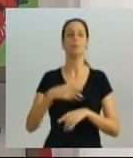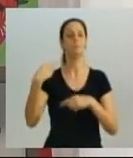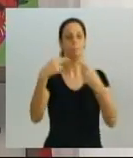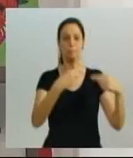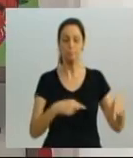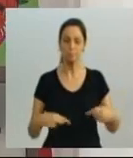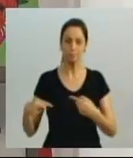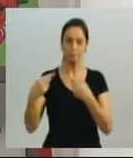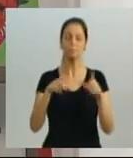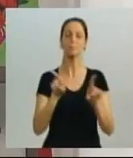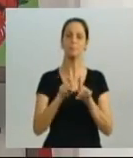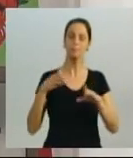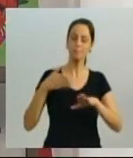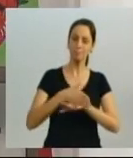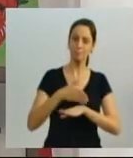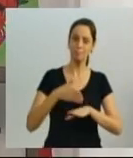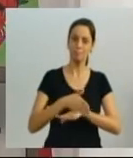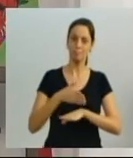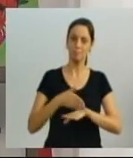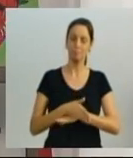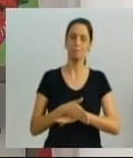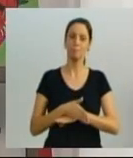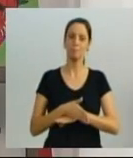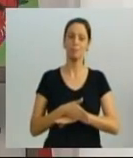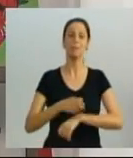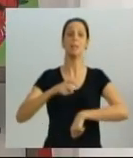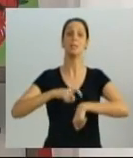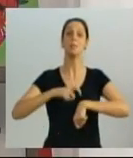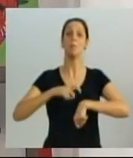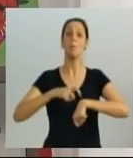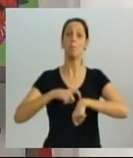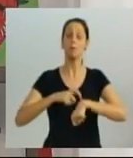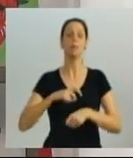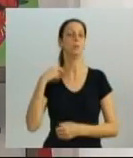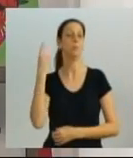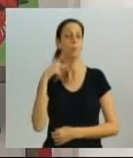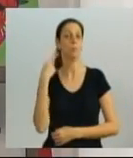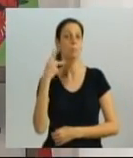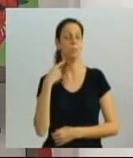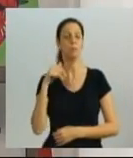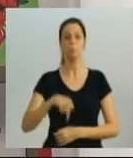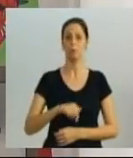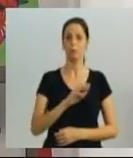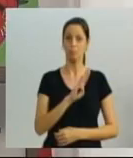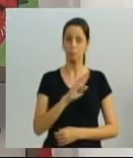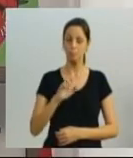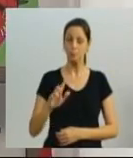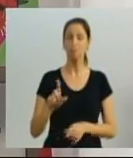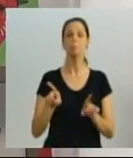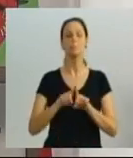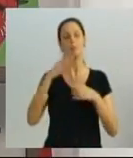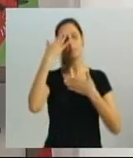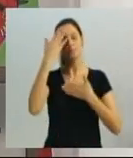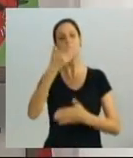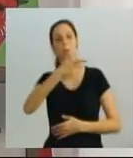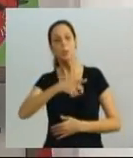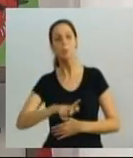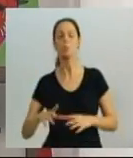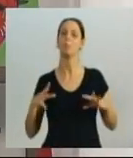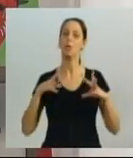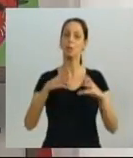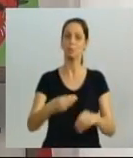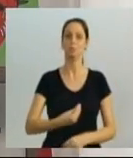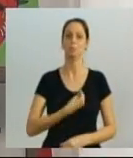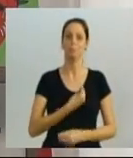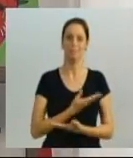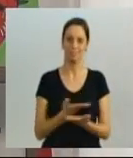discussão, de participar desse momento político da cidade e agradecer mais uma vez a todos os